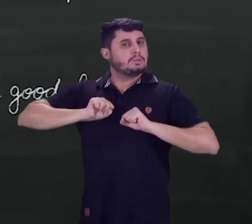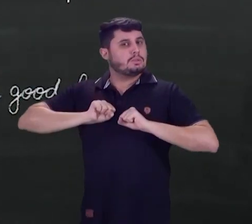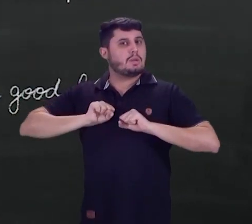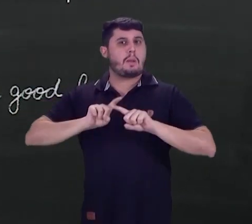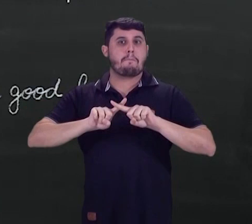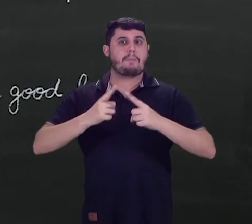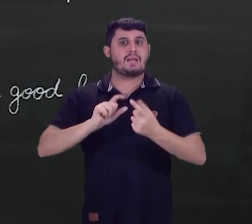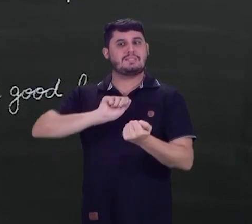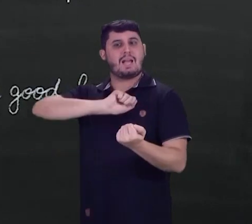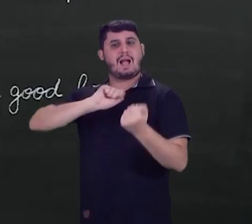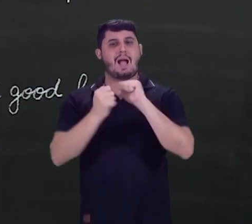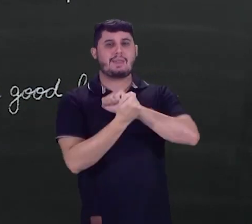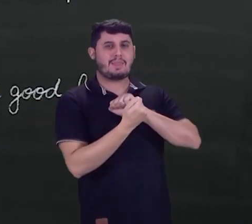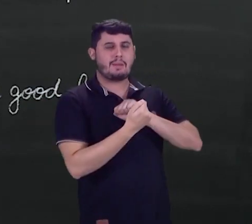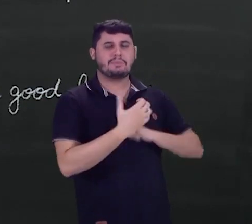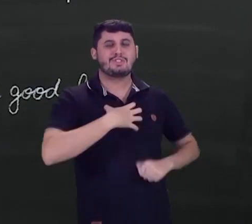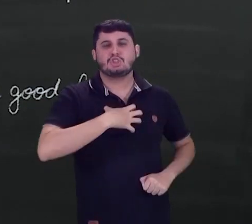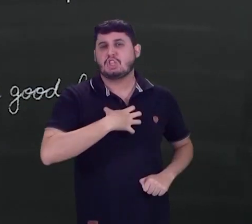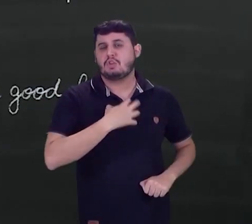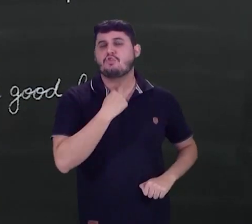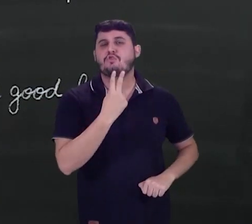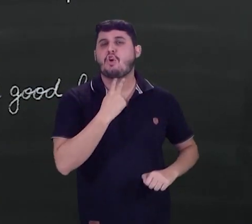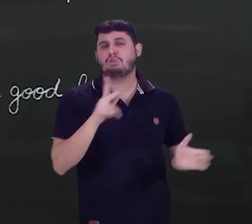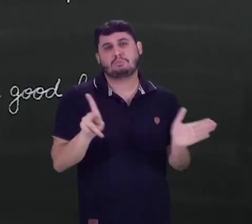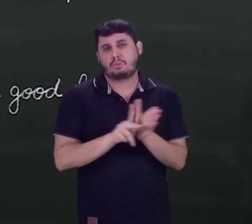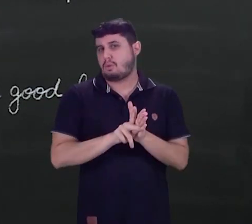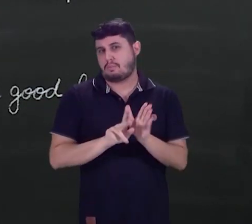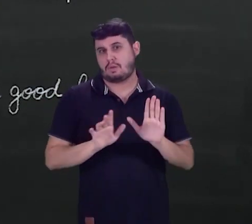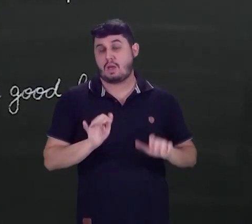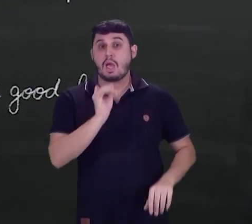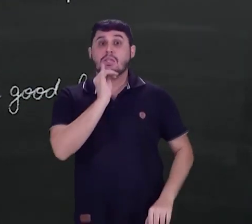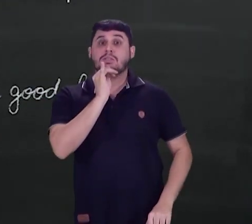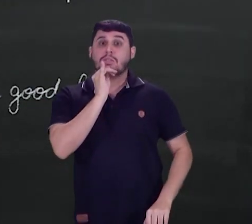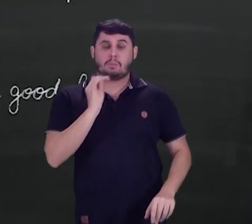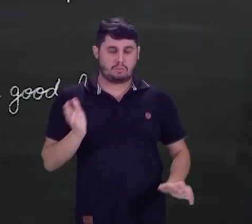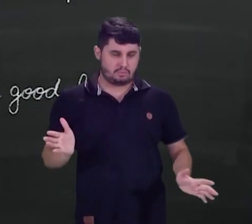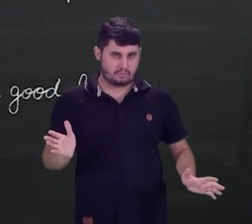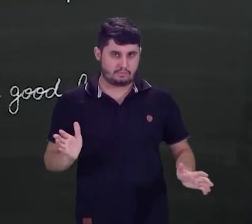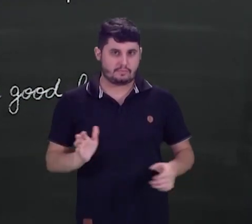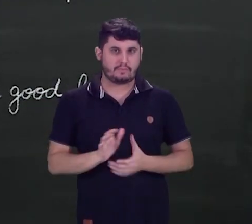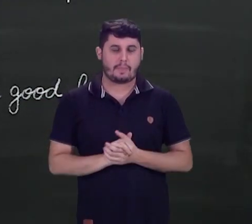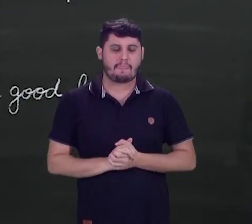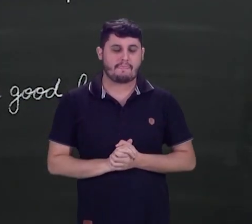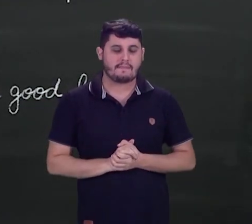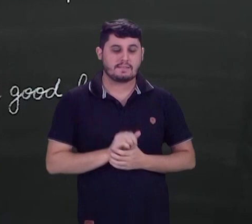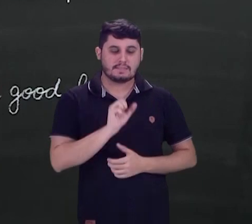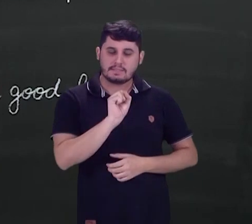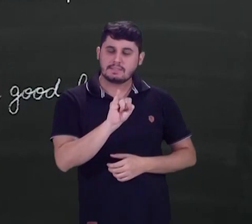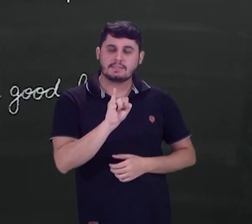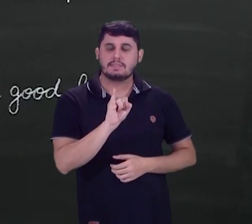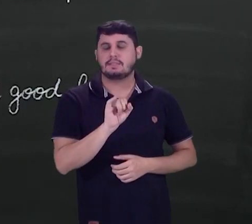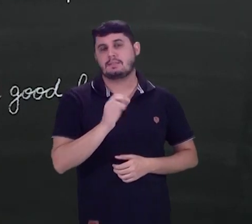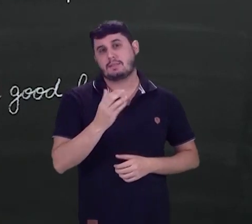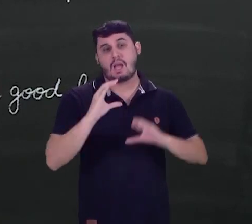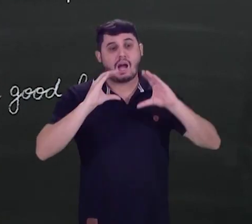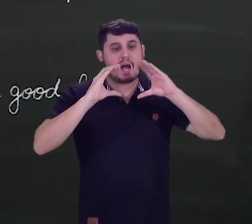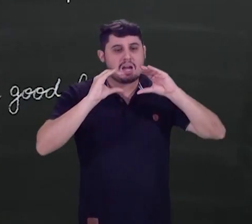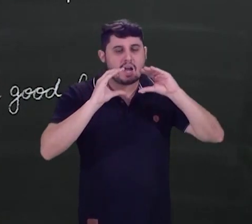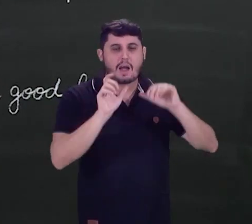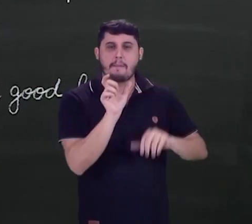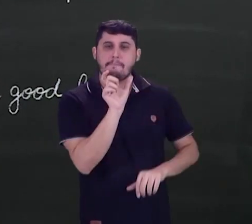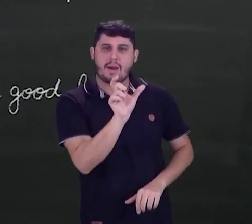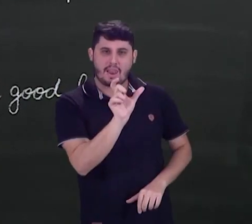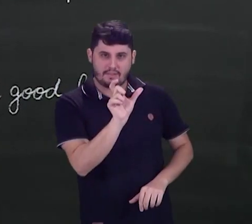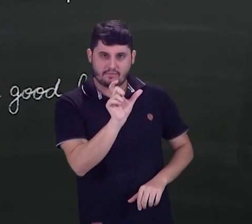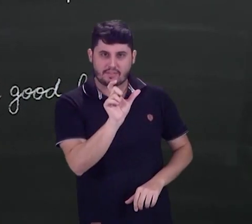claro, a gente adapta um pouco também a pronúncia. Por exemplo, quando você fala hambúrguer em inglês, aqui